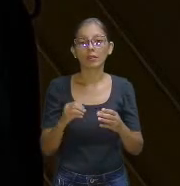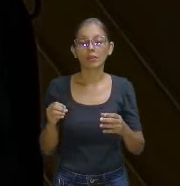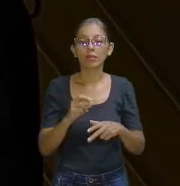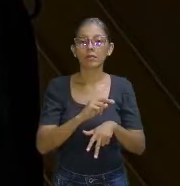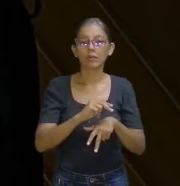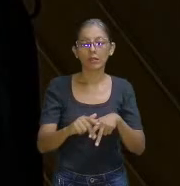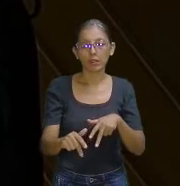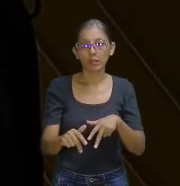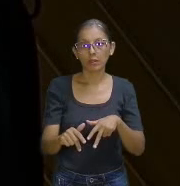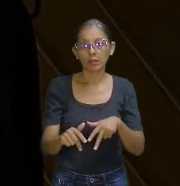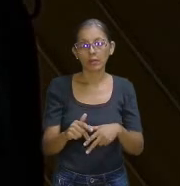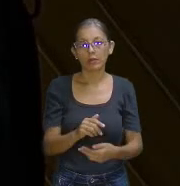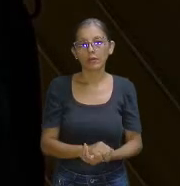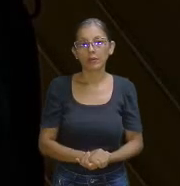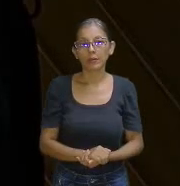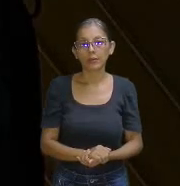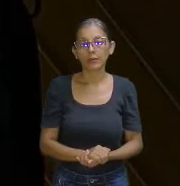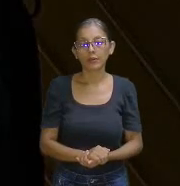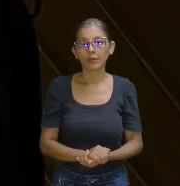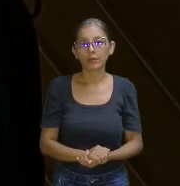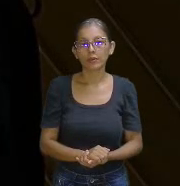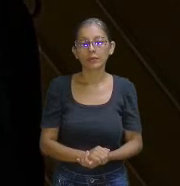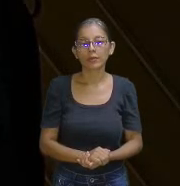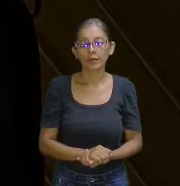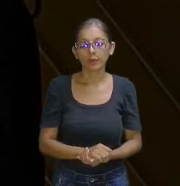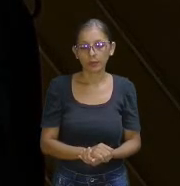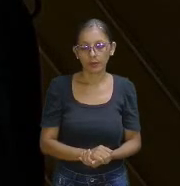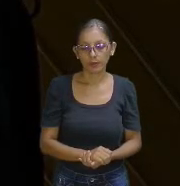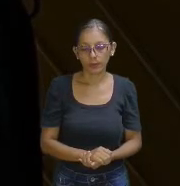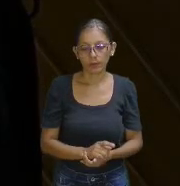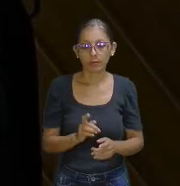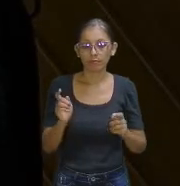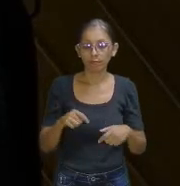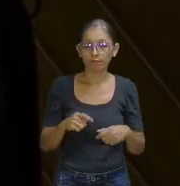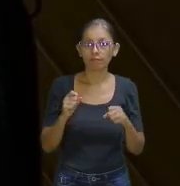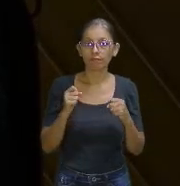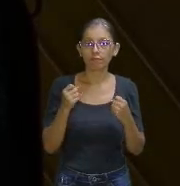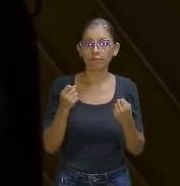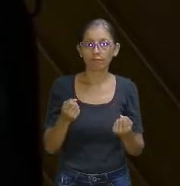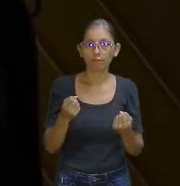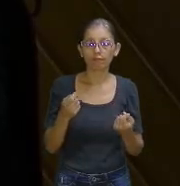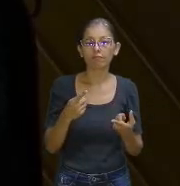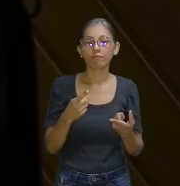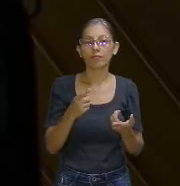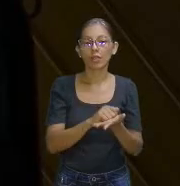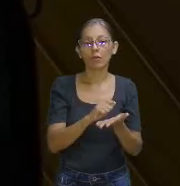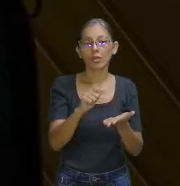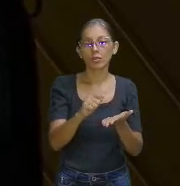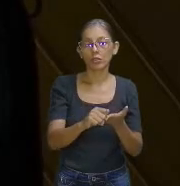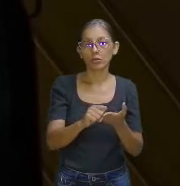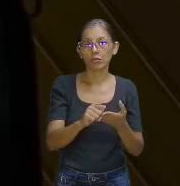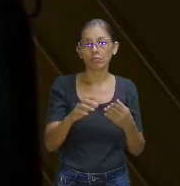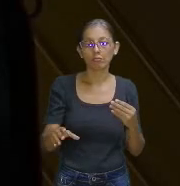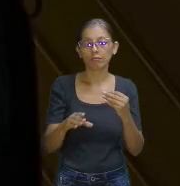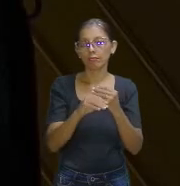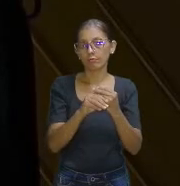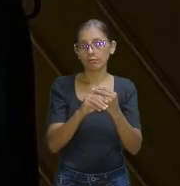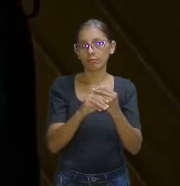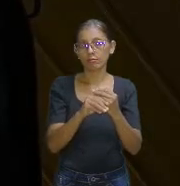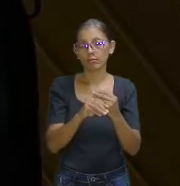um único indício objetivo e invocam como reforço artigo doutrinário. Rejeito tal